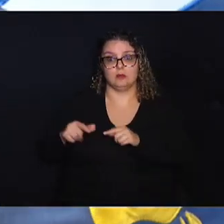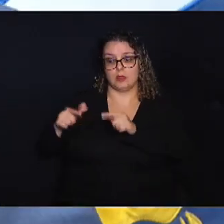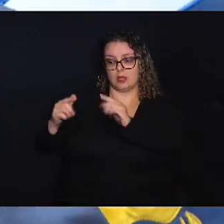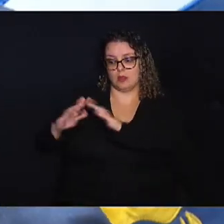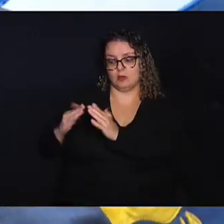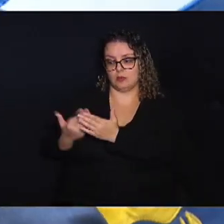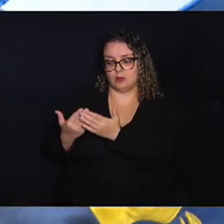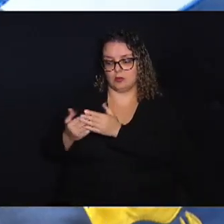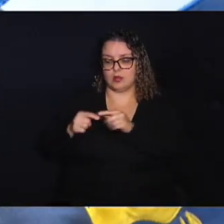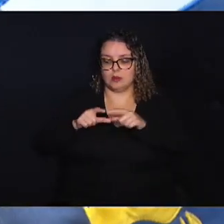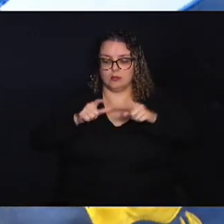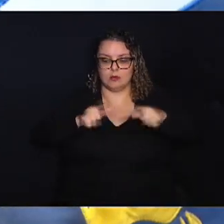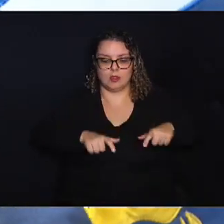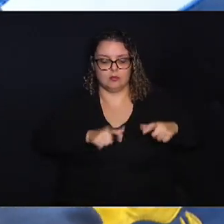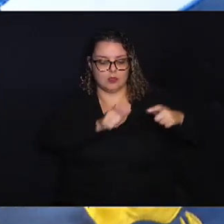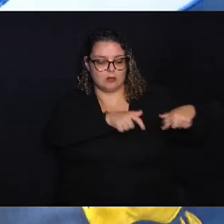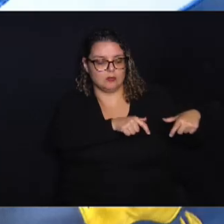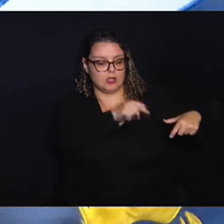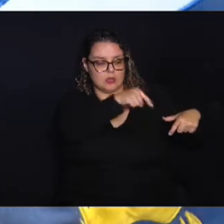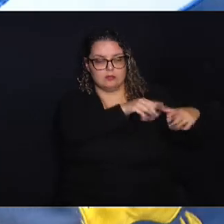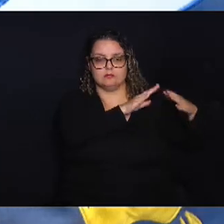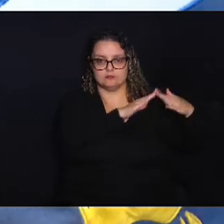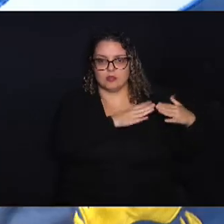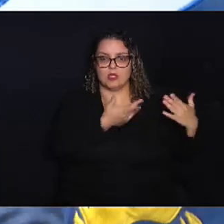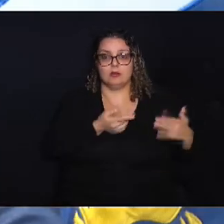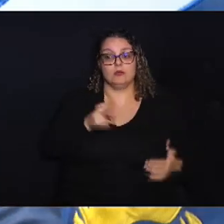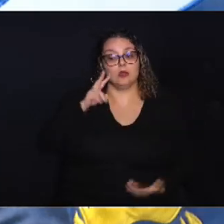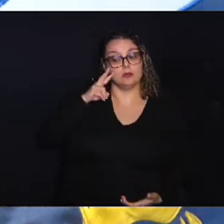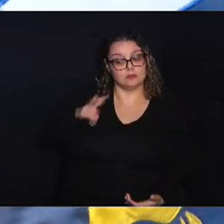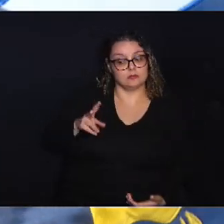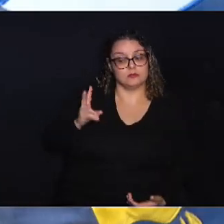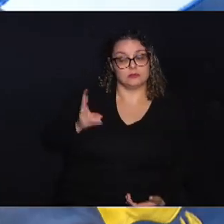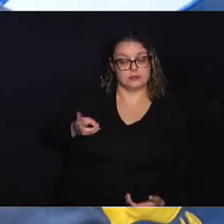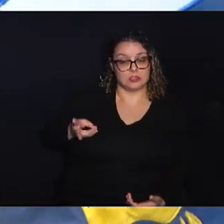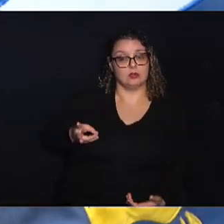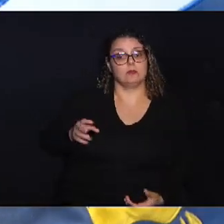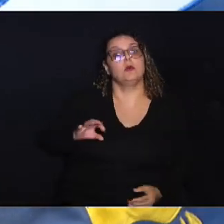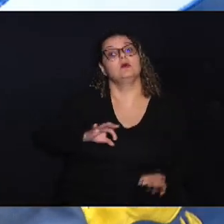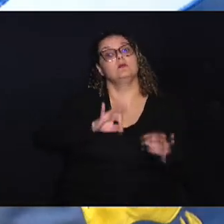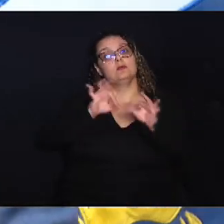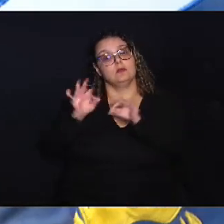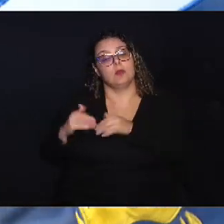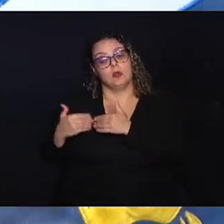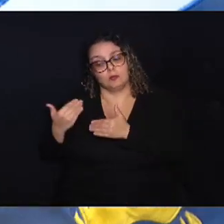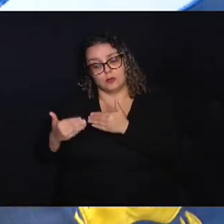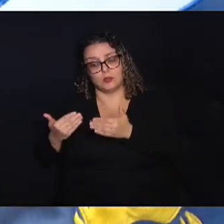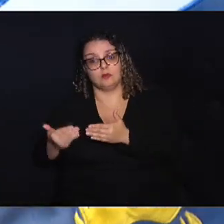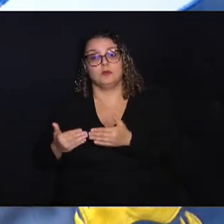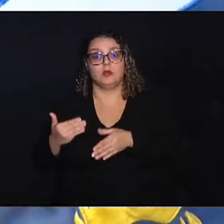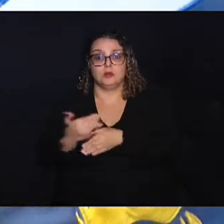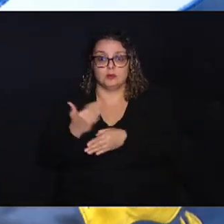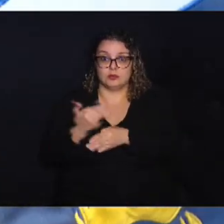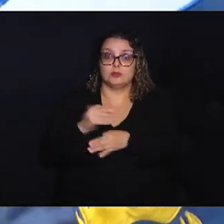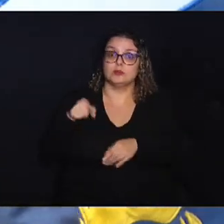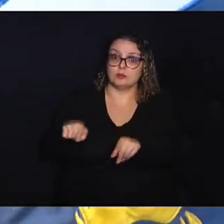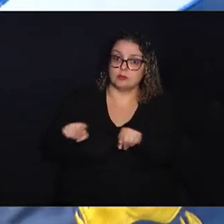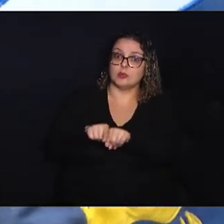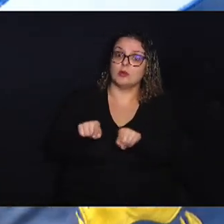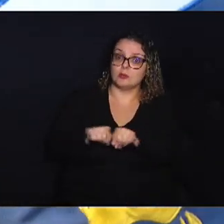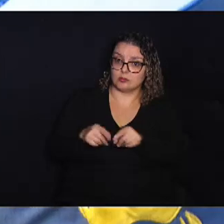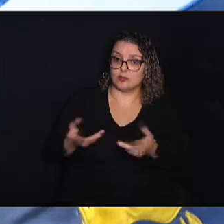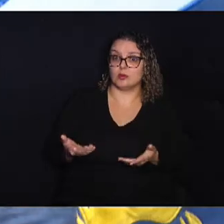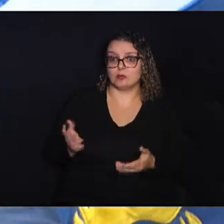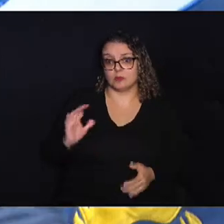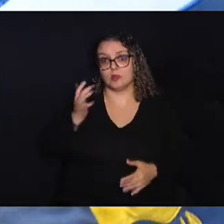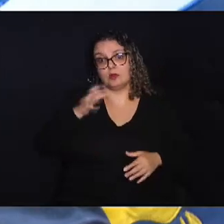colégio, então vou estar frequentemente lá olhando e acompanhando os andamentos das obras lá também, para que corra